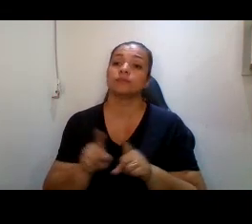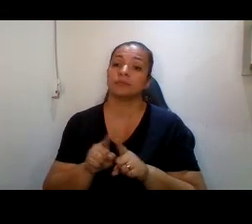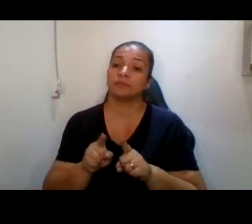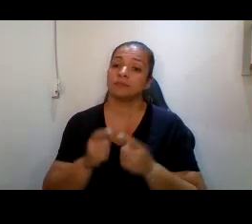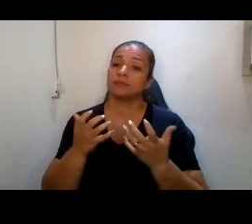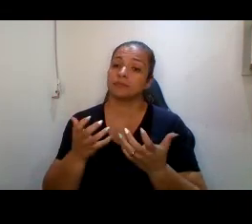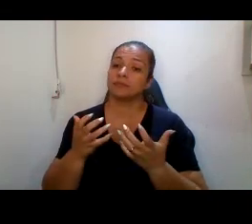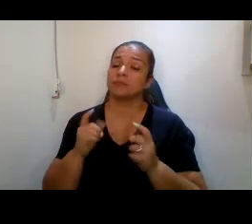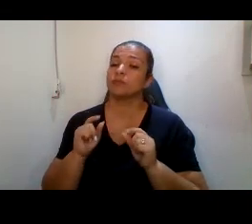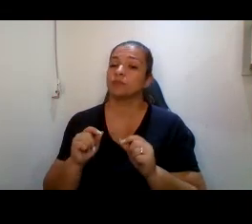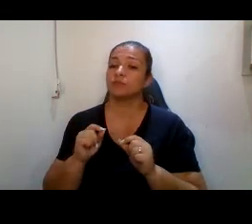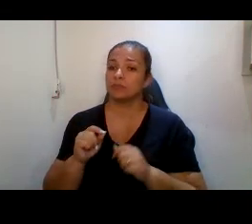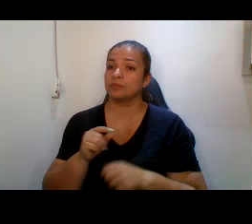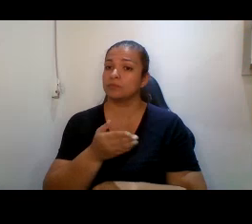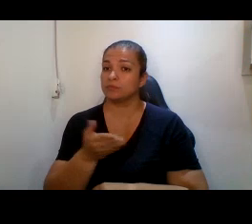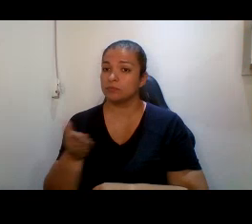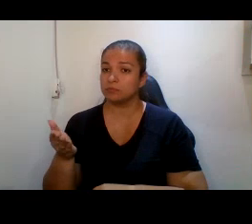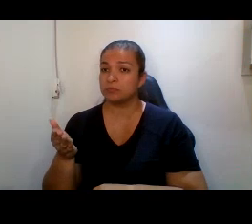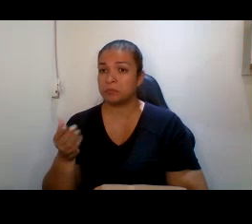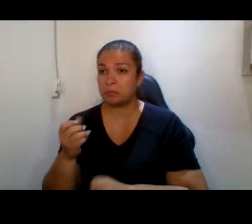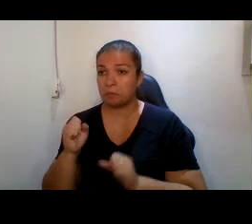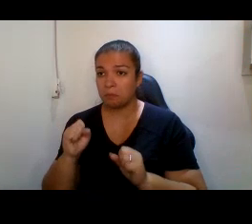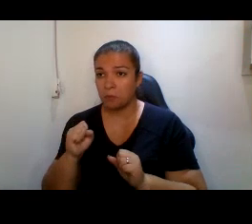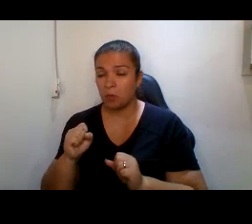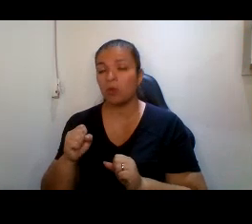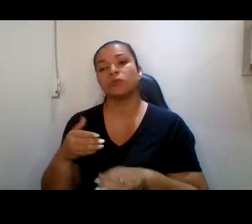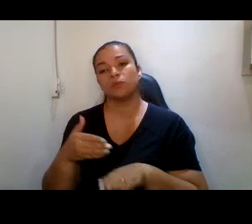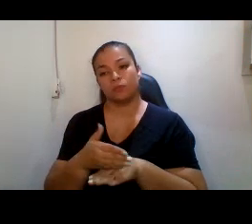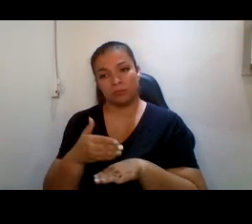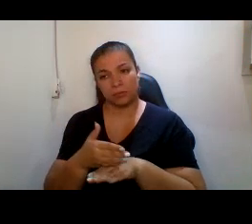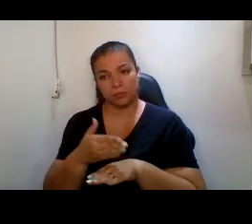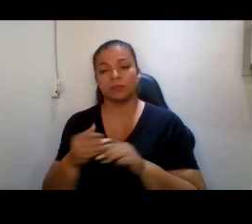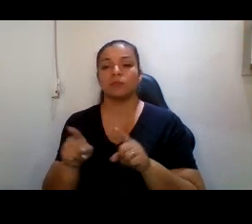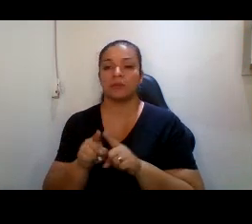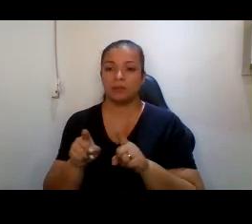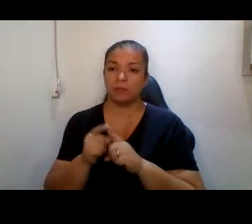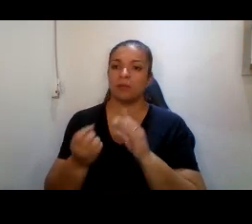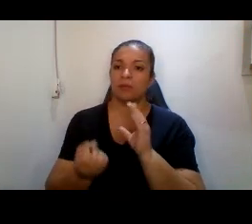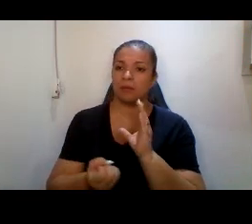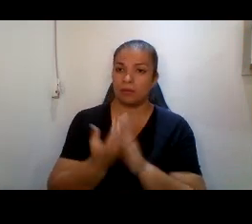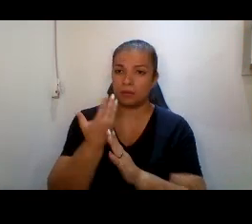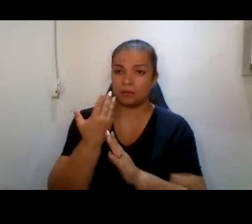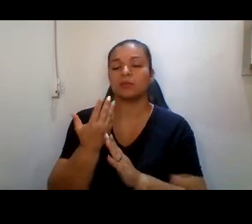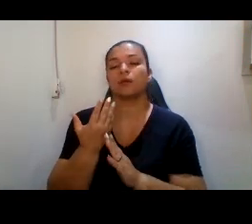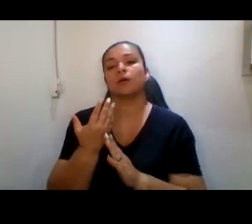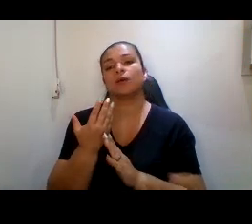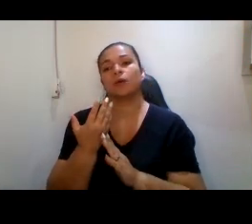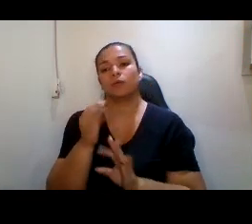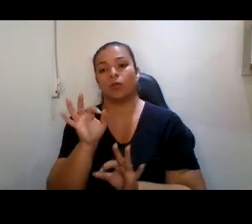vocês, podendo, participem na elaboração, na criação